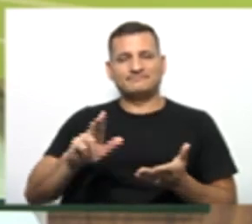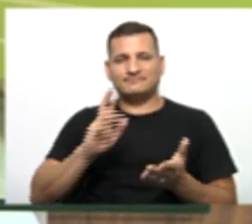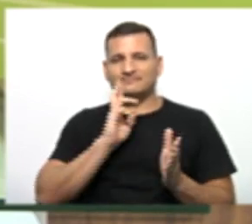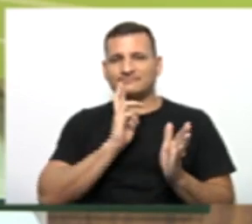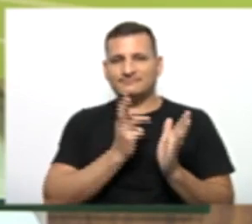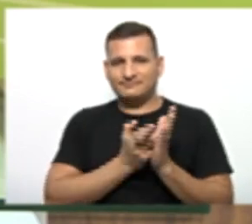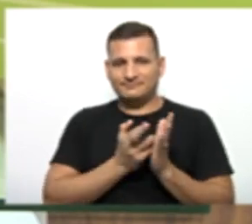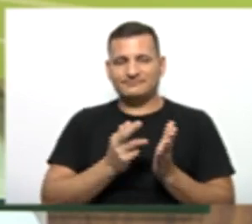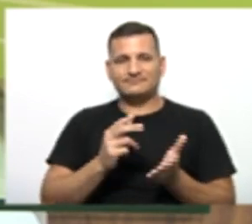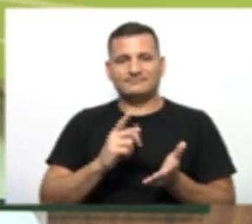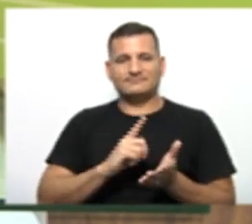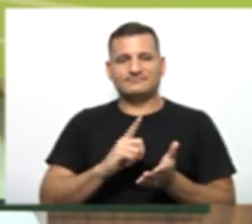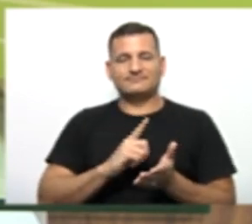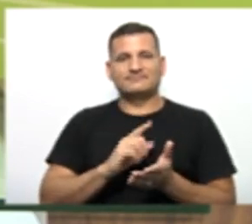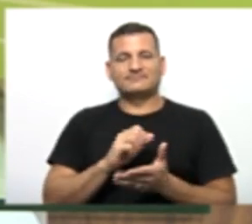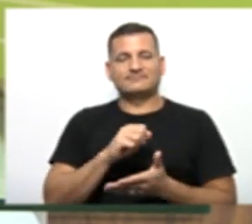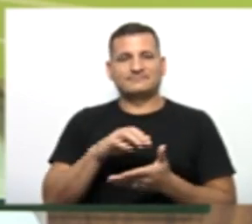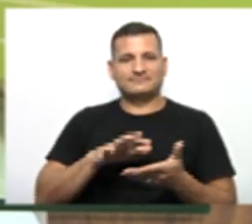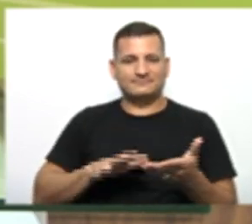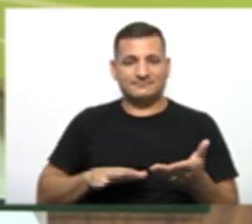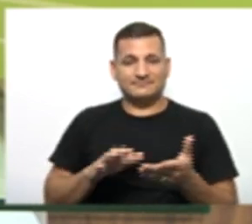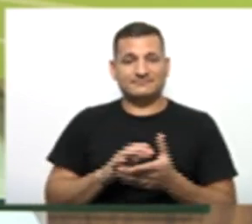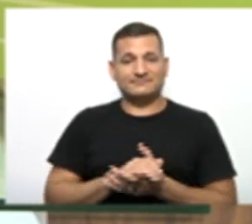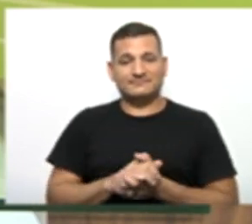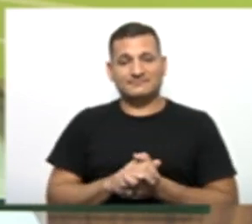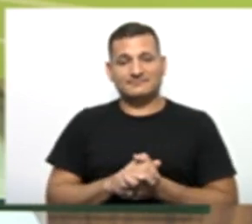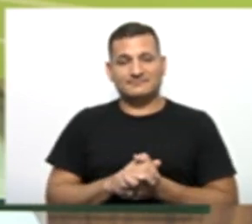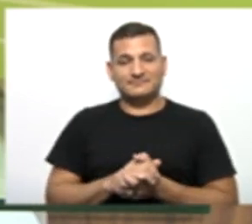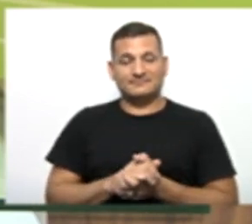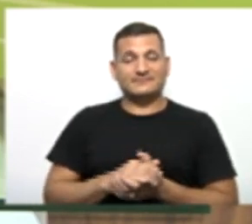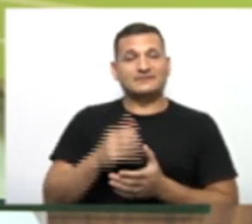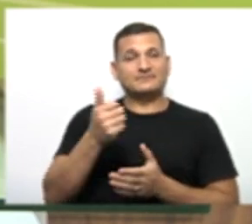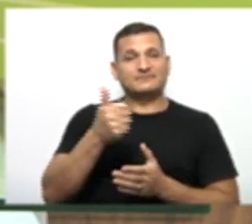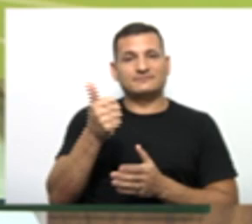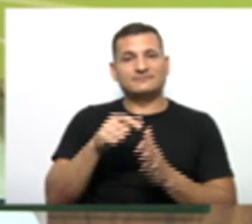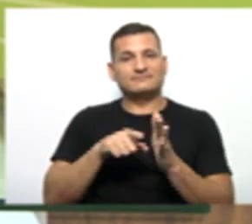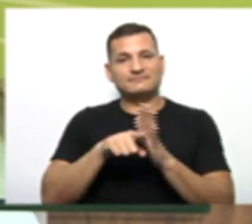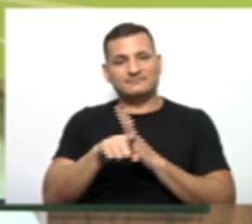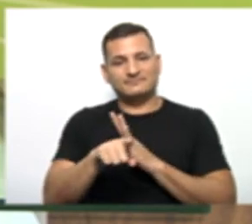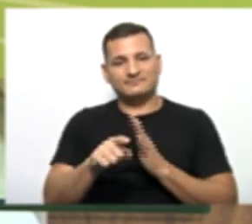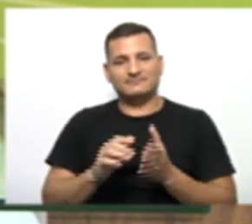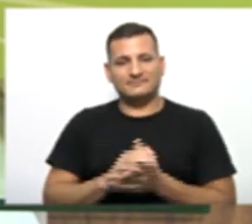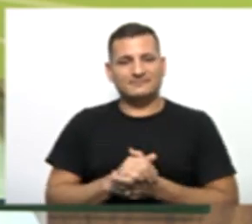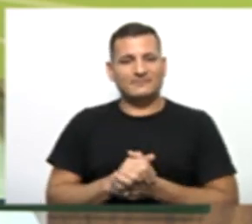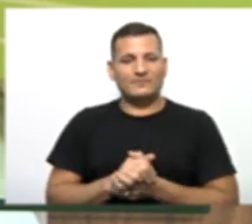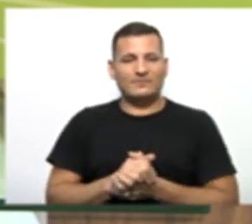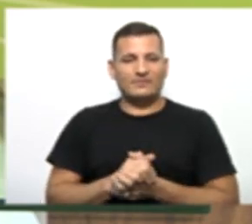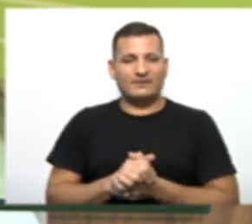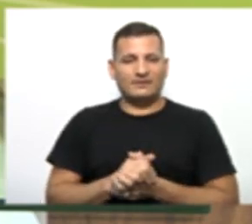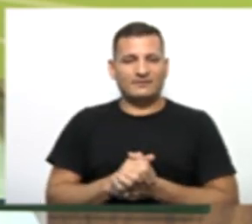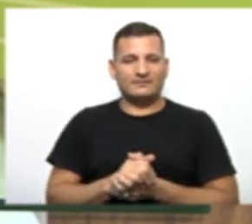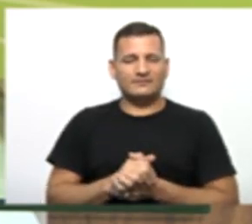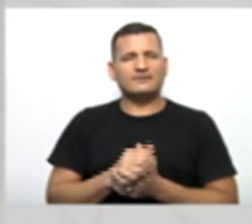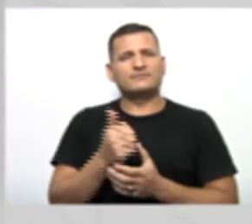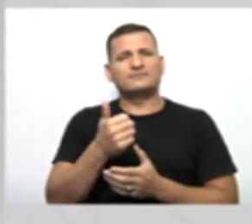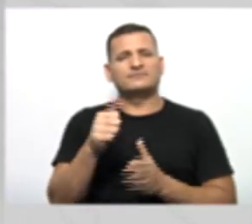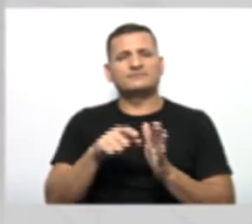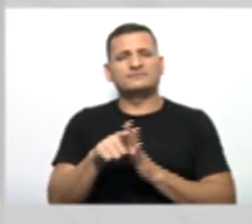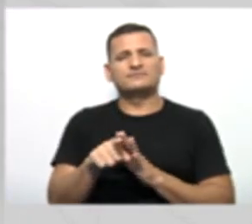as atividades, desculpa, e vamos aqui para a primeira pergunta. A primeira questão é: o que